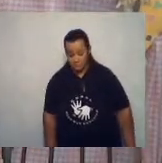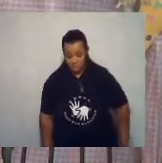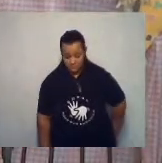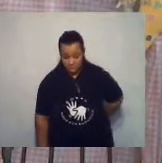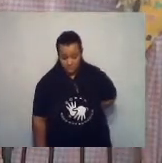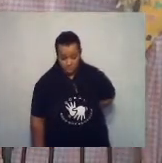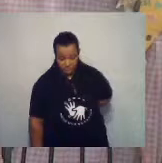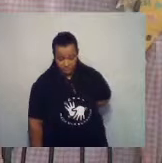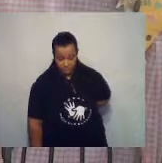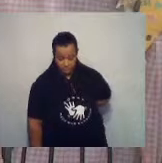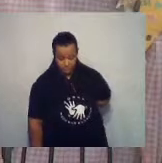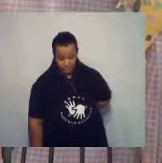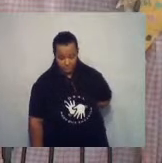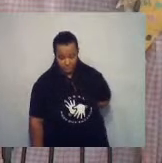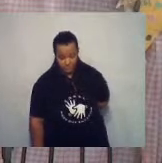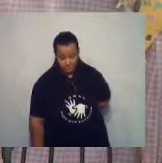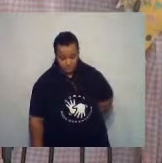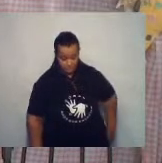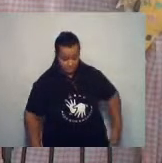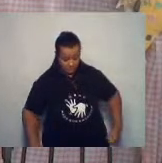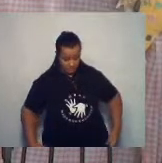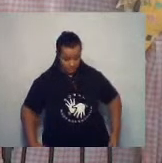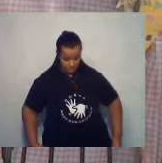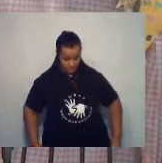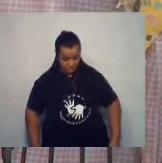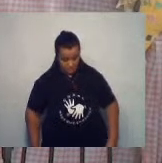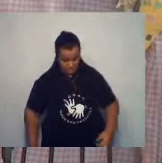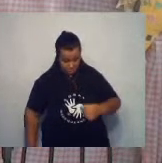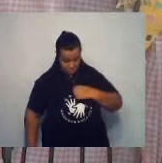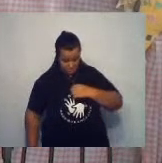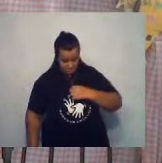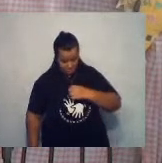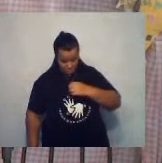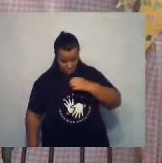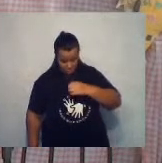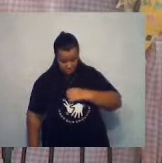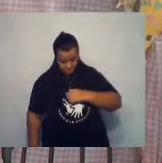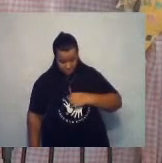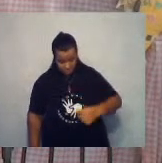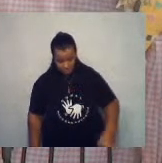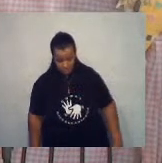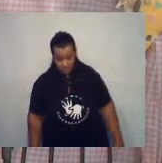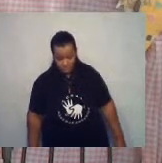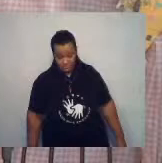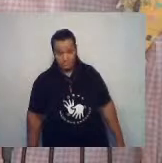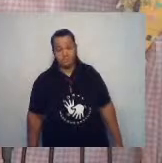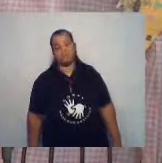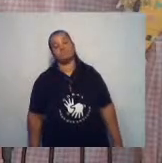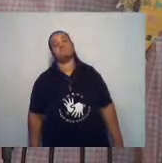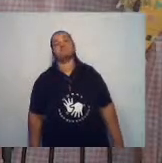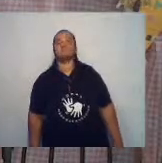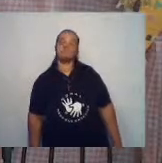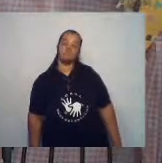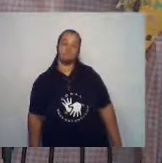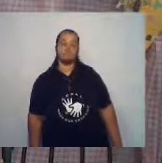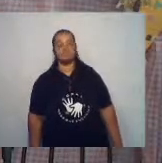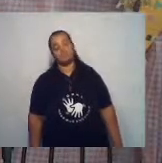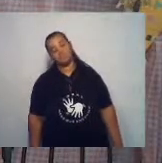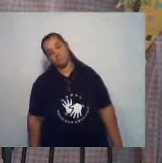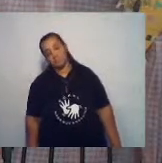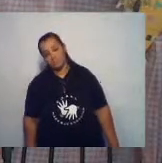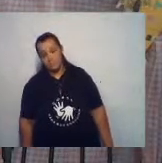Essa também é uma canção que não pode faltar no nosso repertório, o pessoal sempre pede, então a gente já vai mandando de antemão aí para a galera que curte